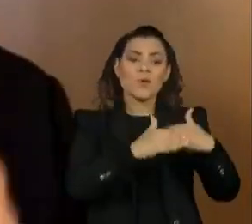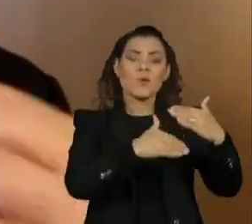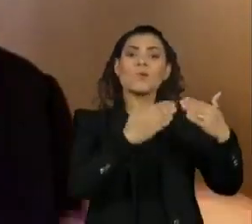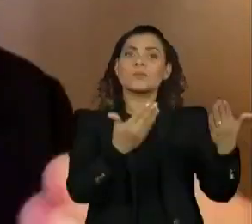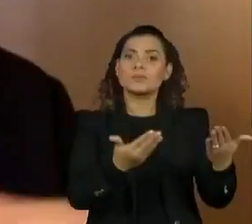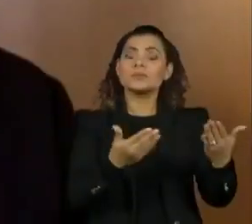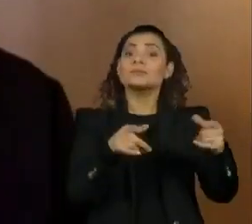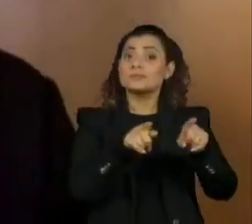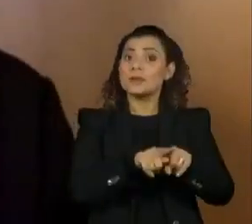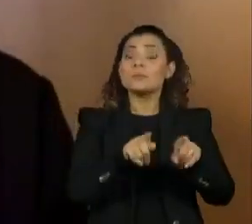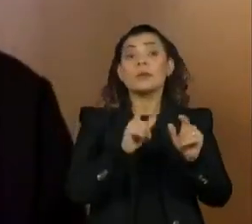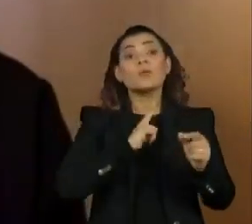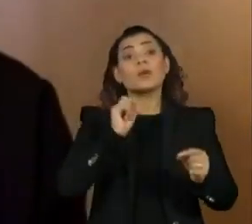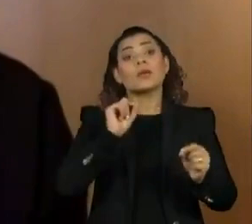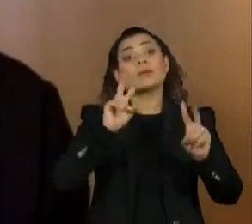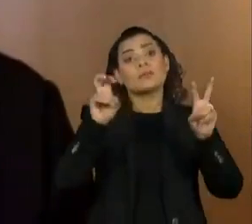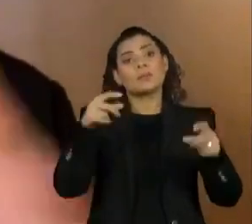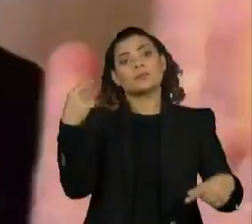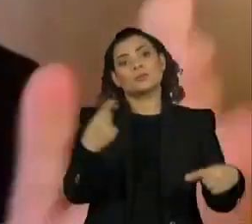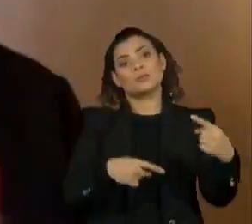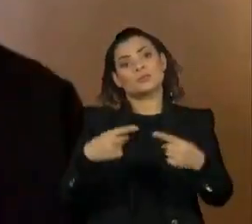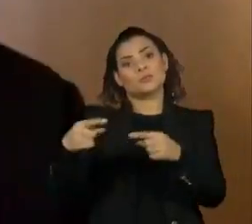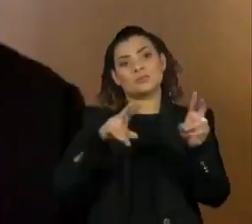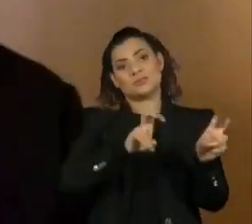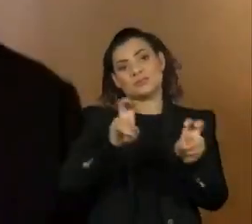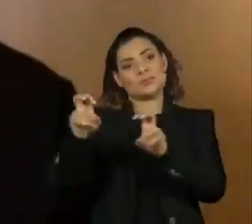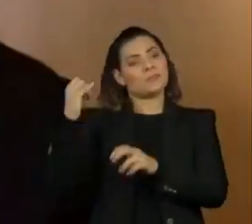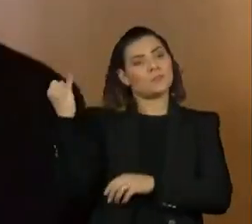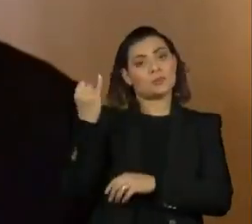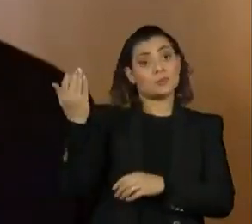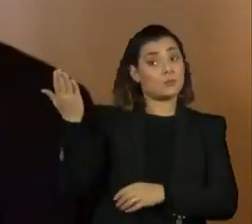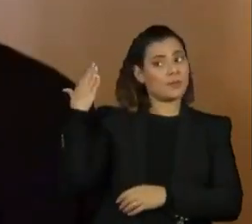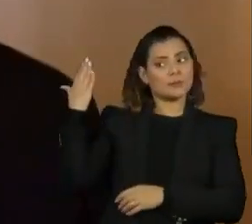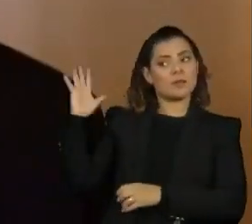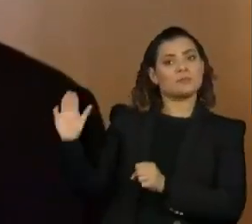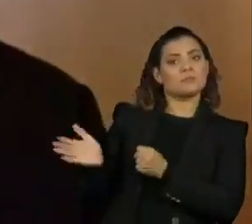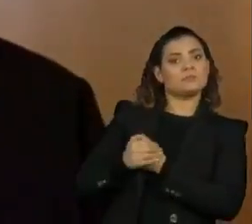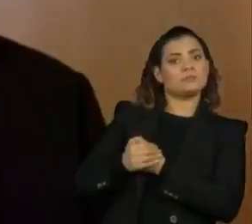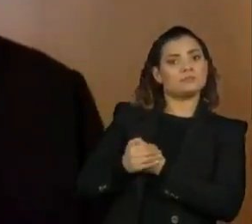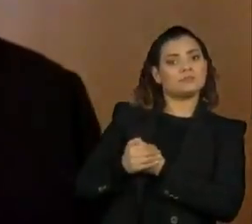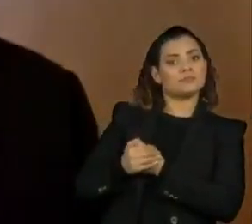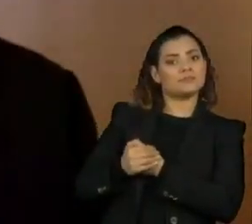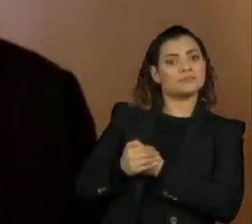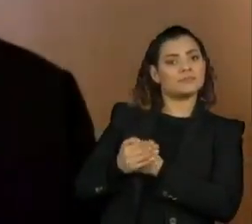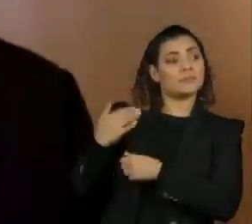um deles é justamente a discussão sobre esses temas que no passado foram camuflados, jogados para debaixo do tapete.